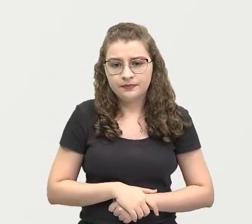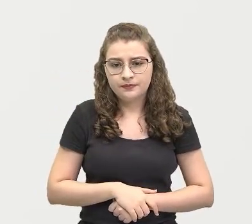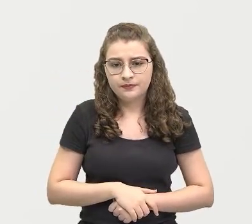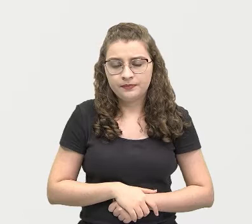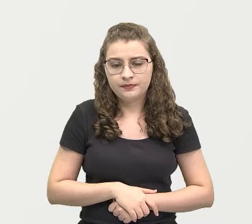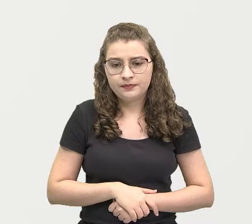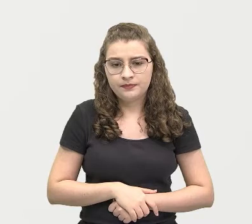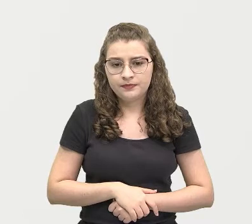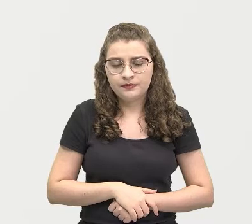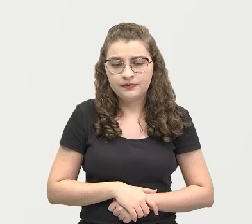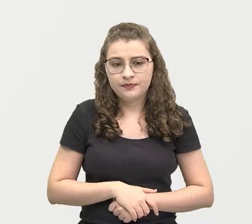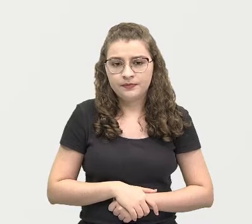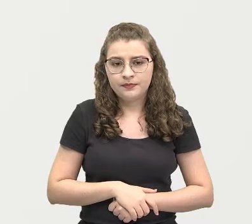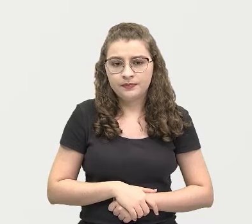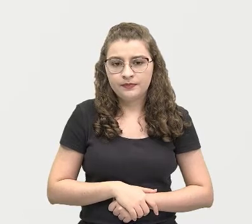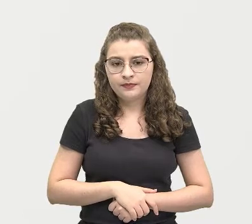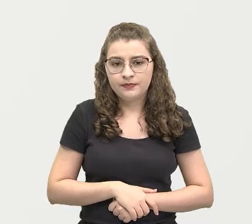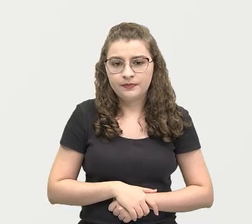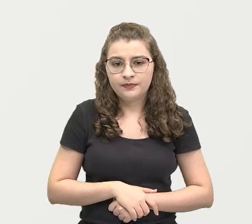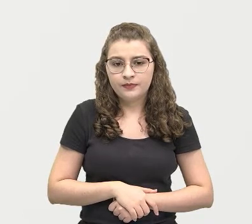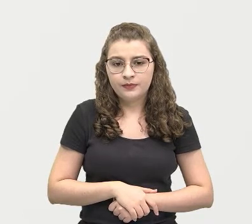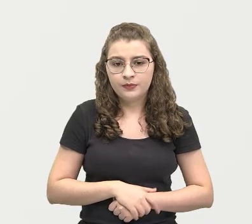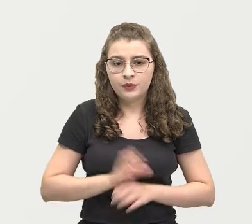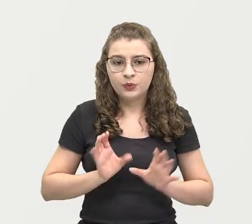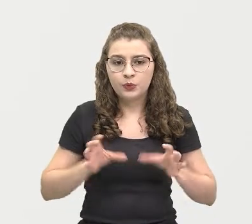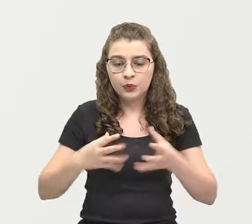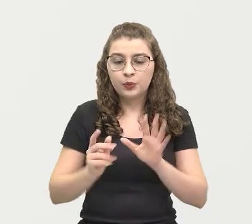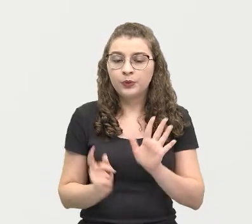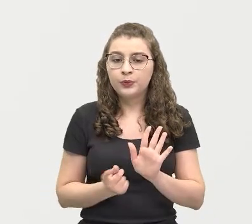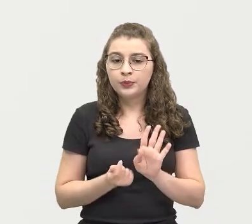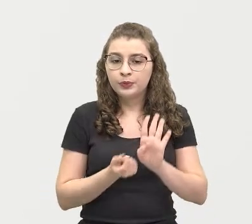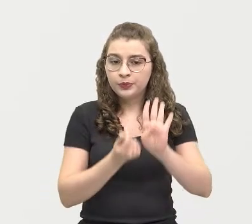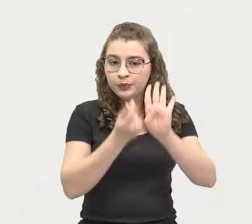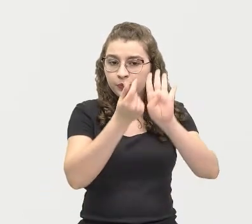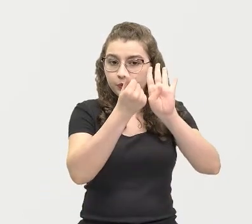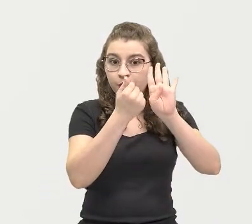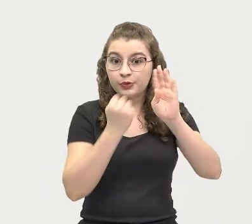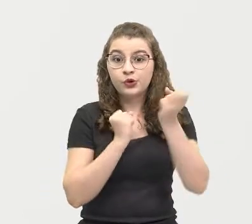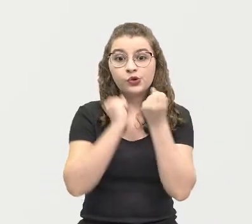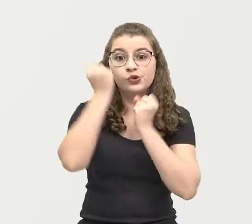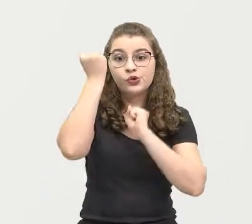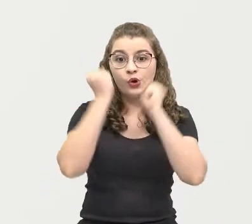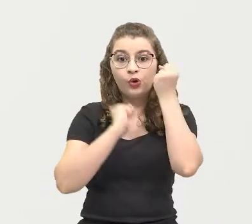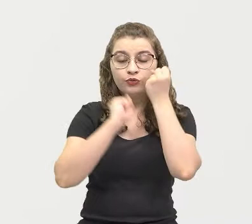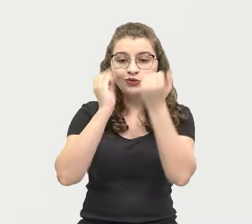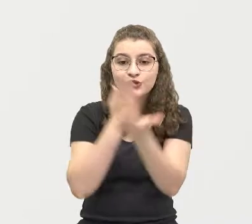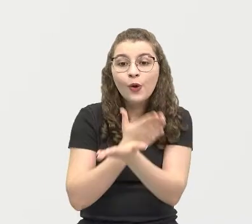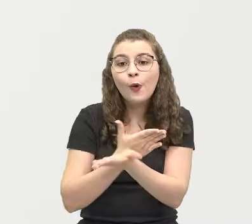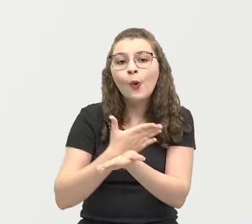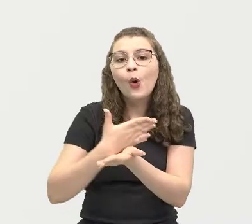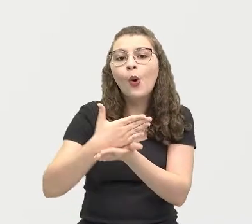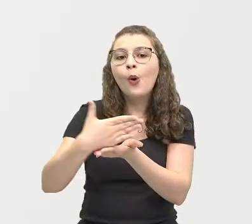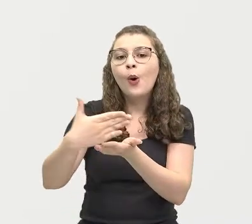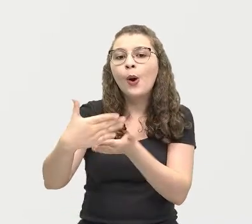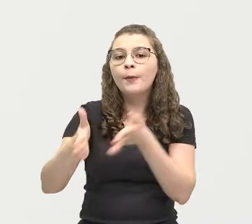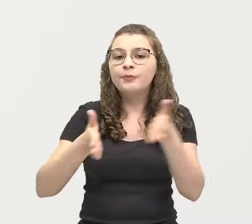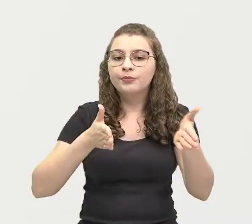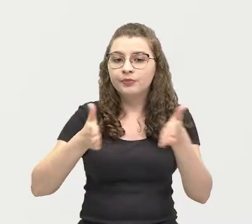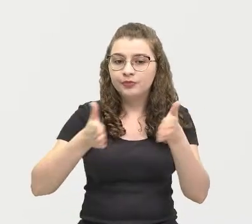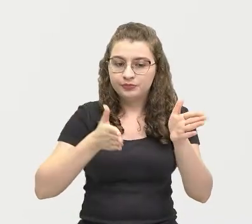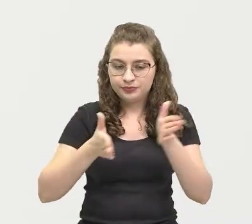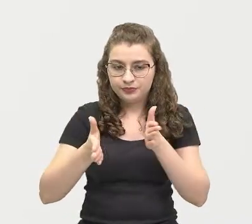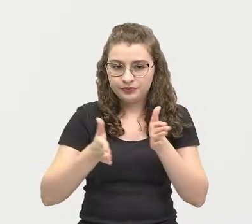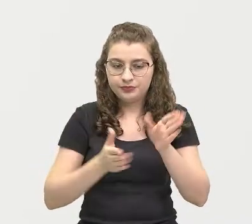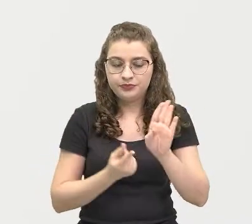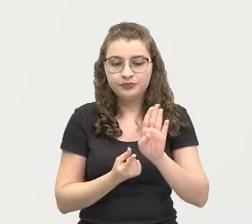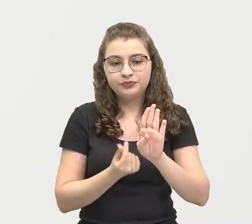só. Ao quadro político, uma burguesia industrial nascente, olha só. Então, tínhamos ali uma burguesia